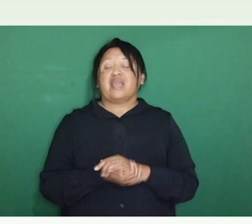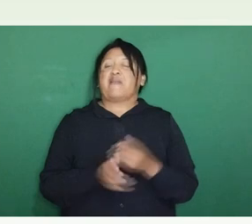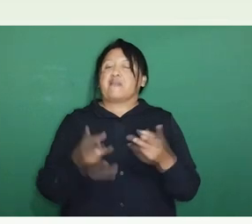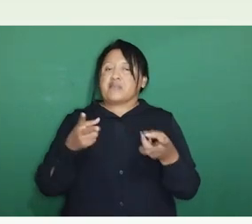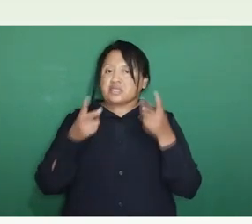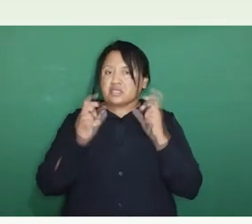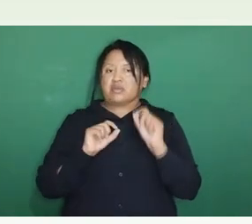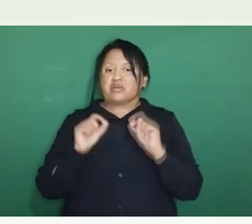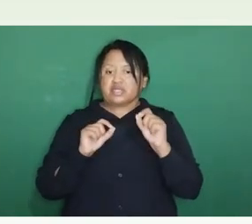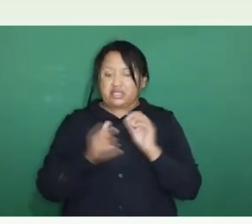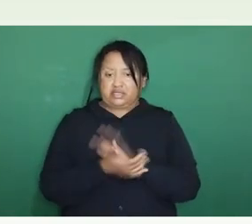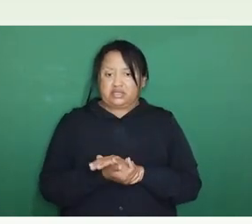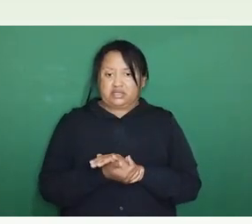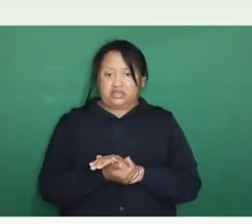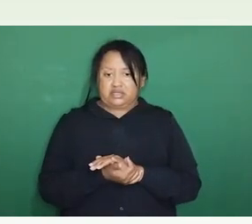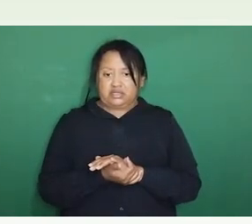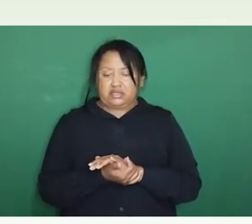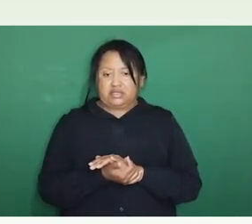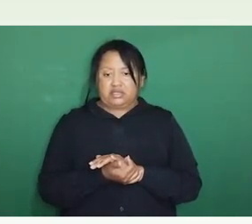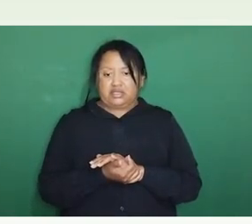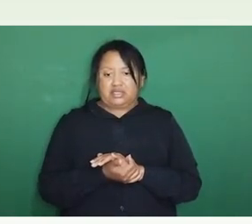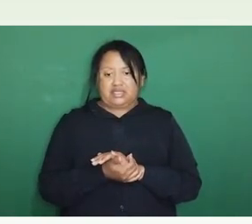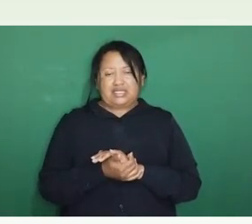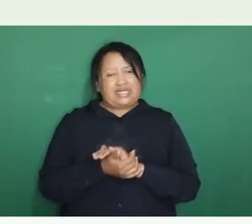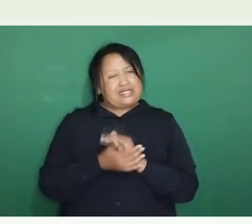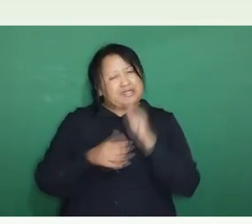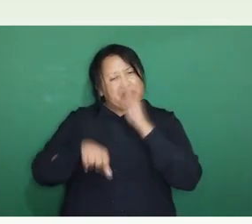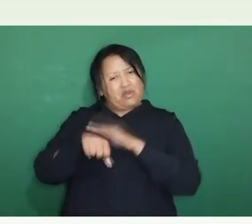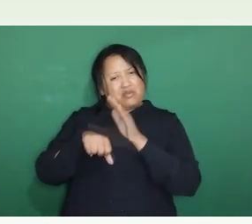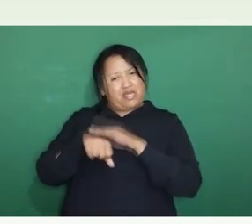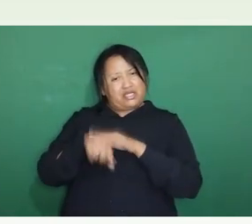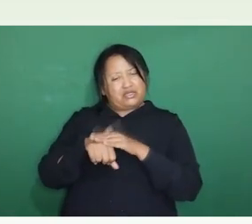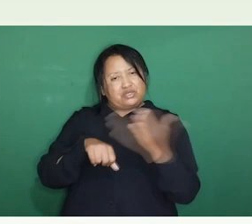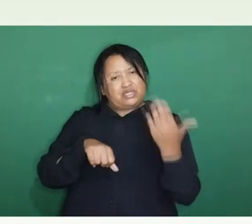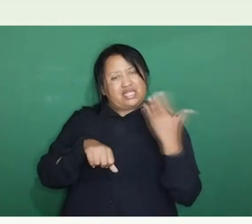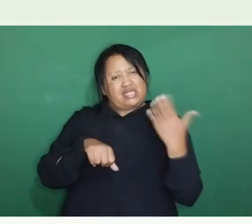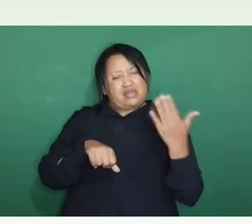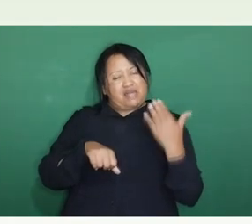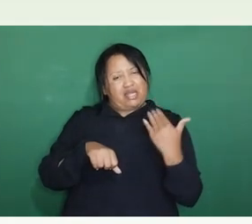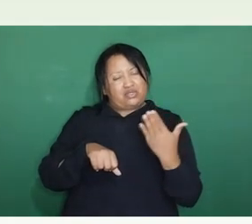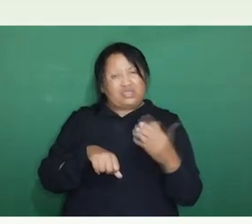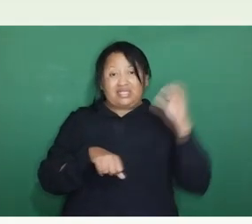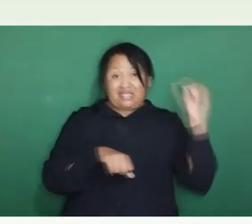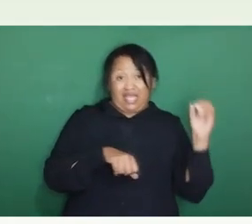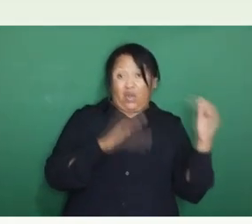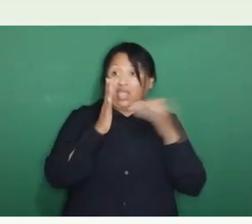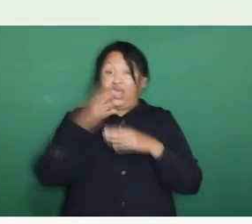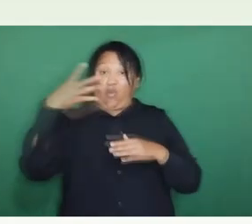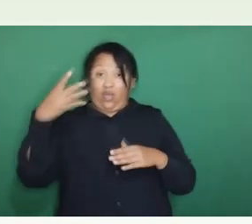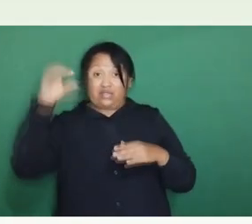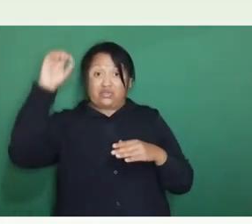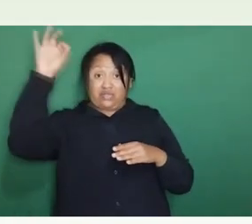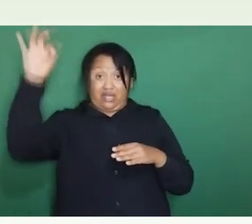Note que nessa nessa faixa de temperatura entre 04 graus Celsius como